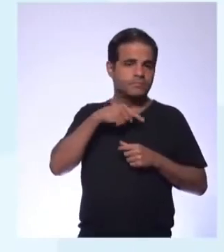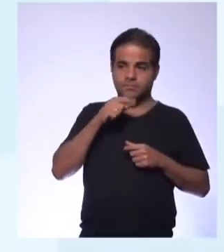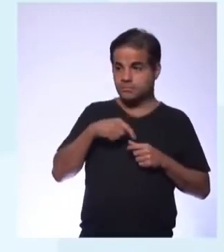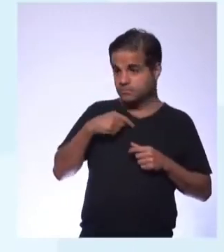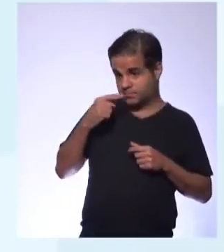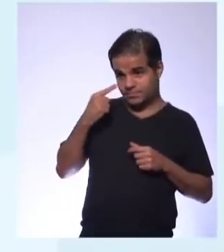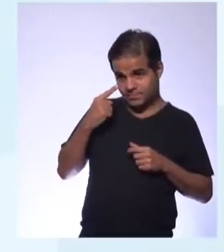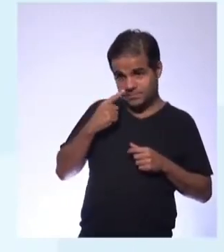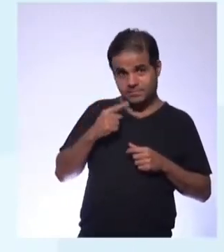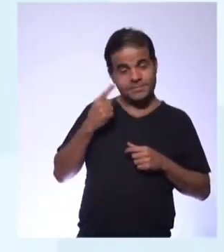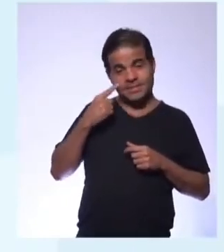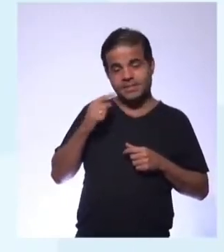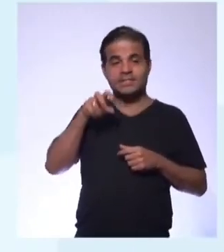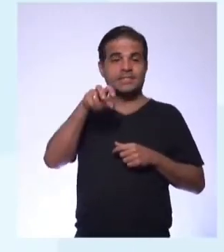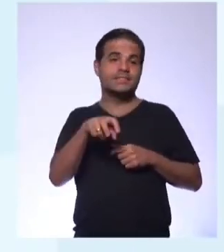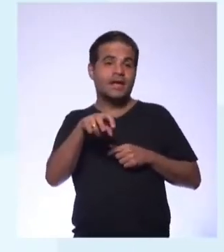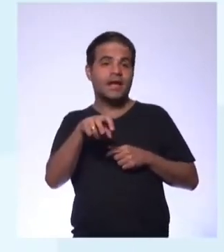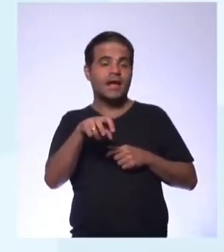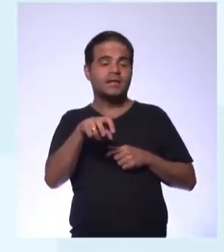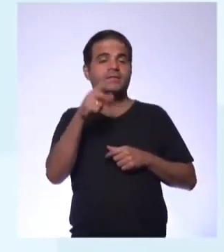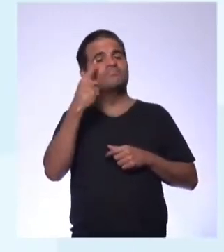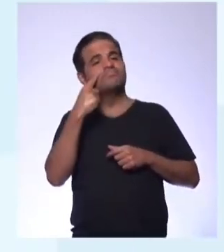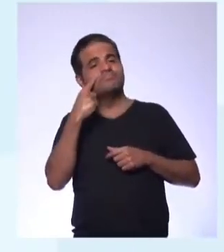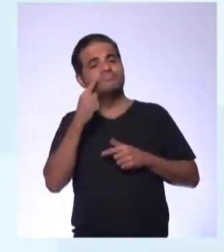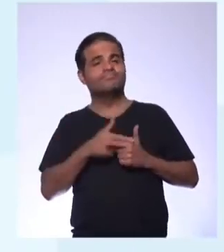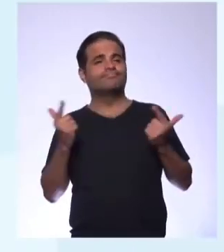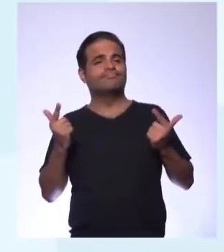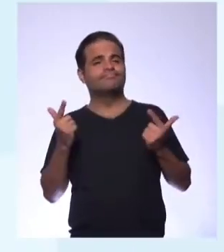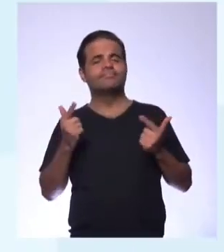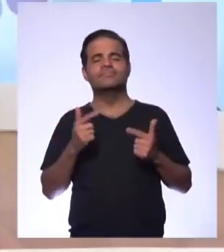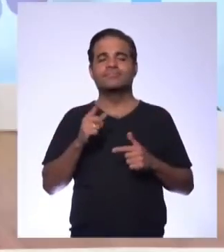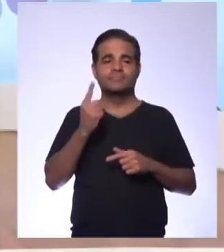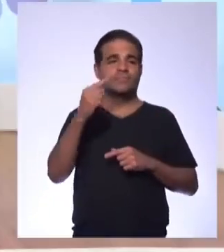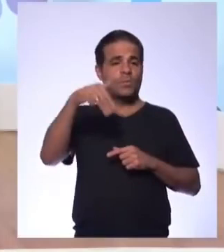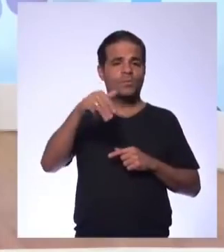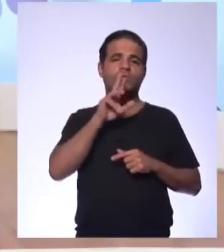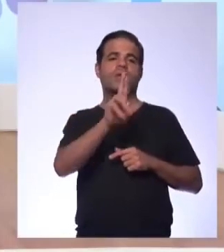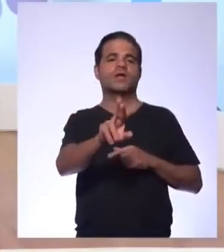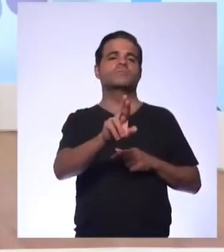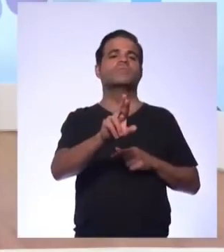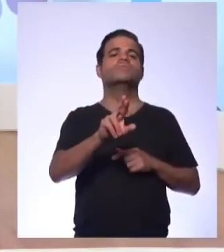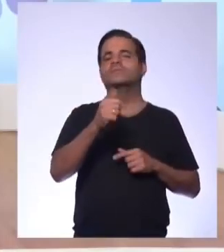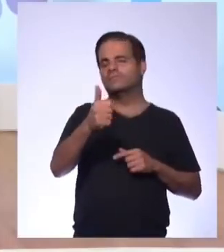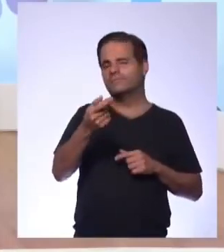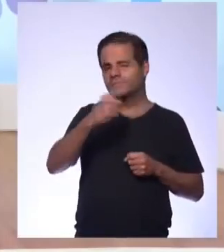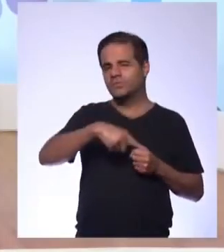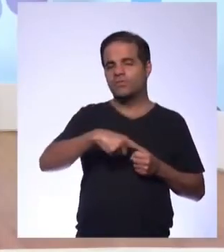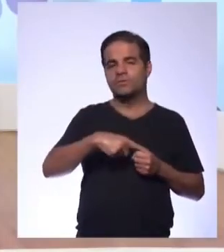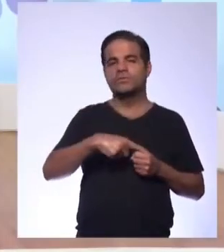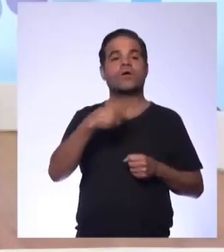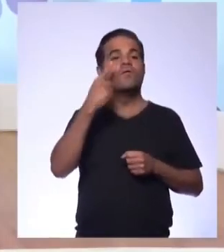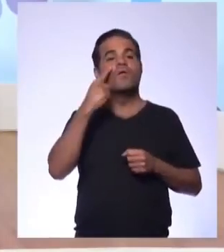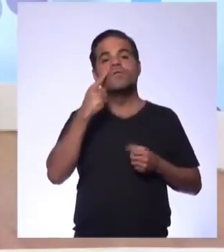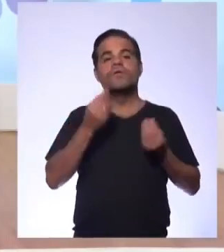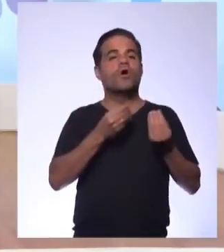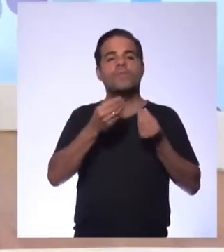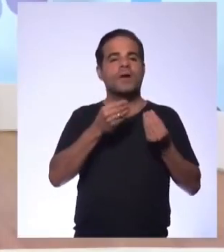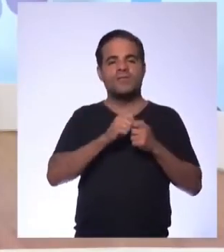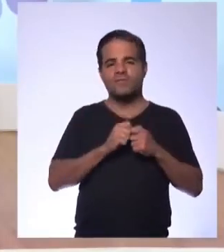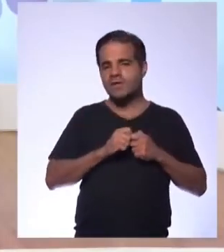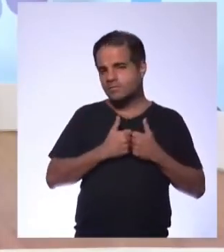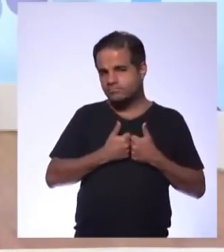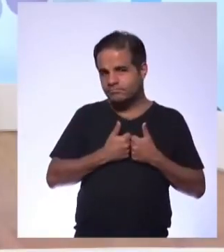verdade. Você assistiu, não tem como Você vai lá e deu a sorte, 1 minuto para responder e a gente já volta. Vamos ver como é que vai sair isso aí.